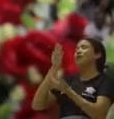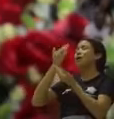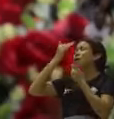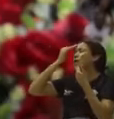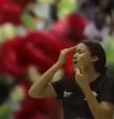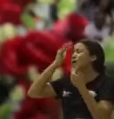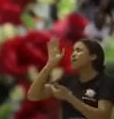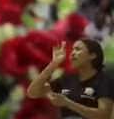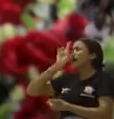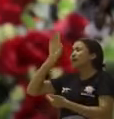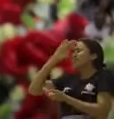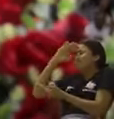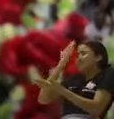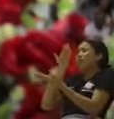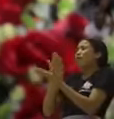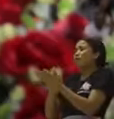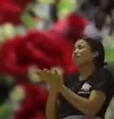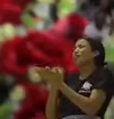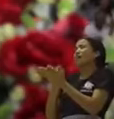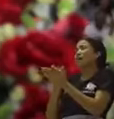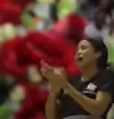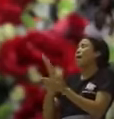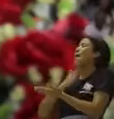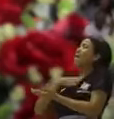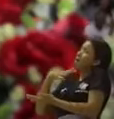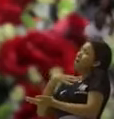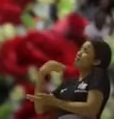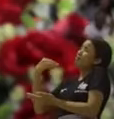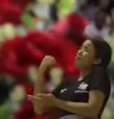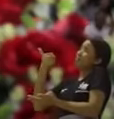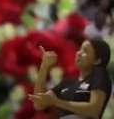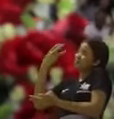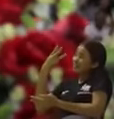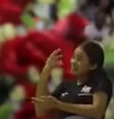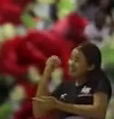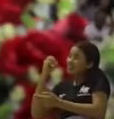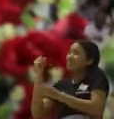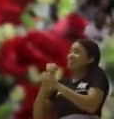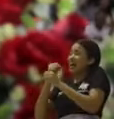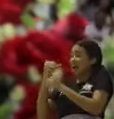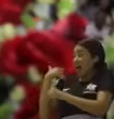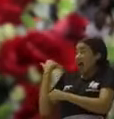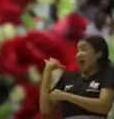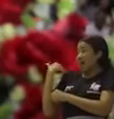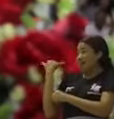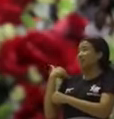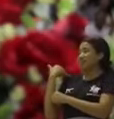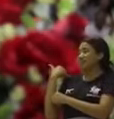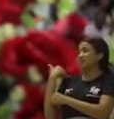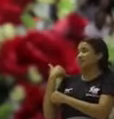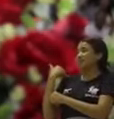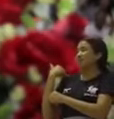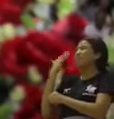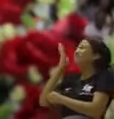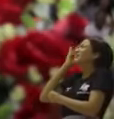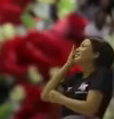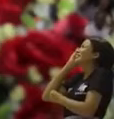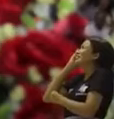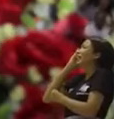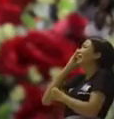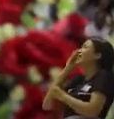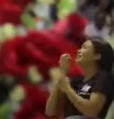Obrigado por confiar a mim, o teu filho, por 30 anos. Eu quero que tu saiba dos meus